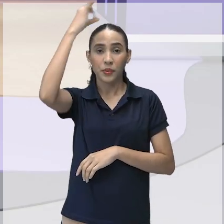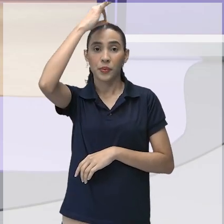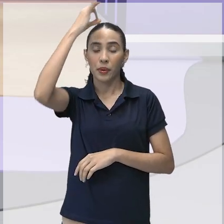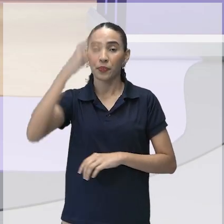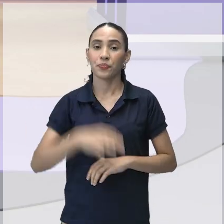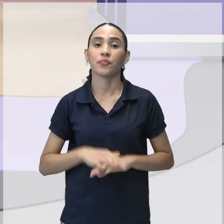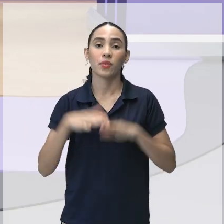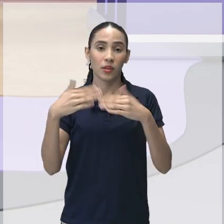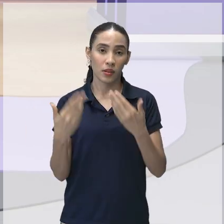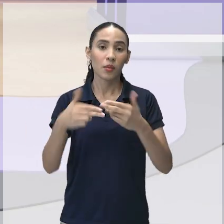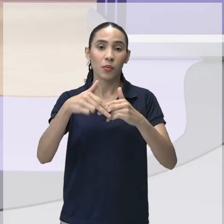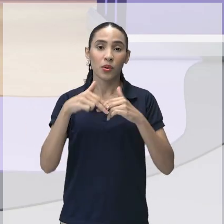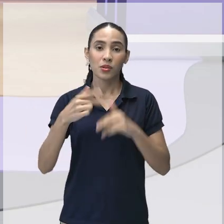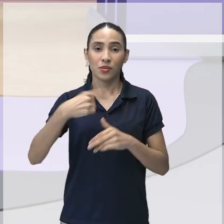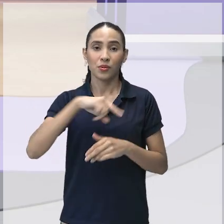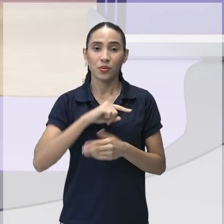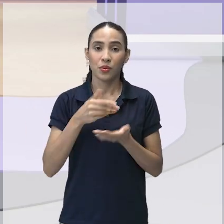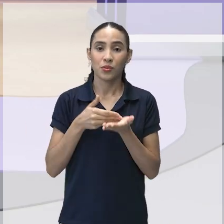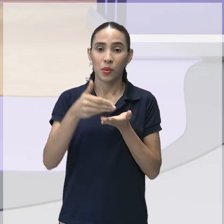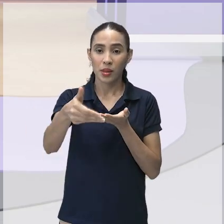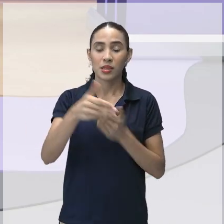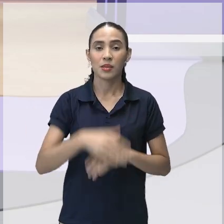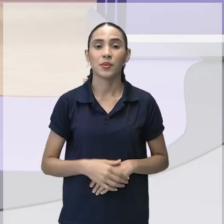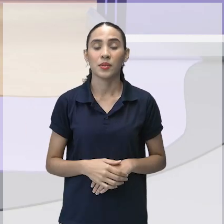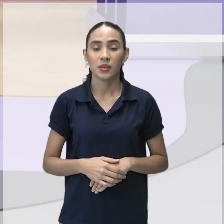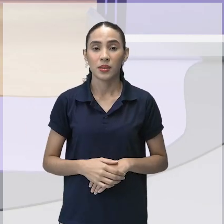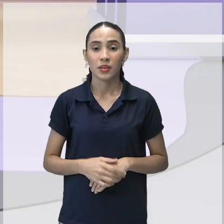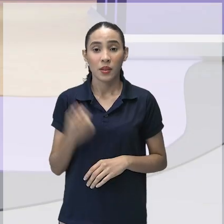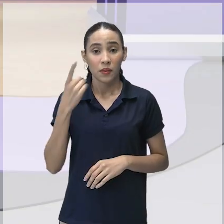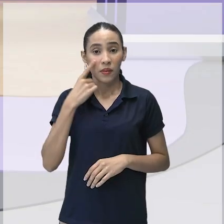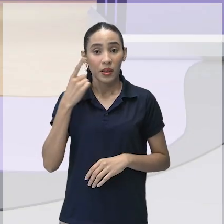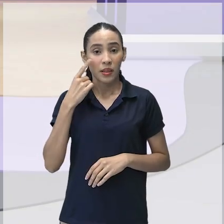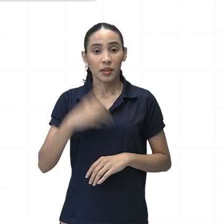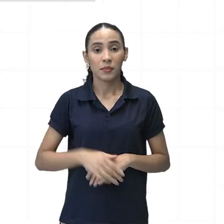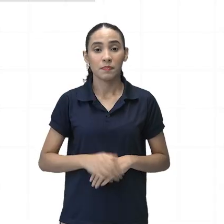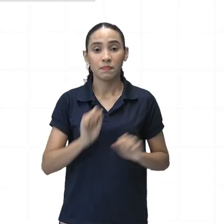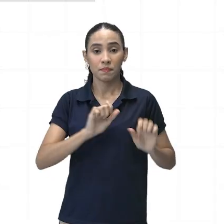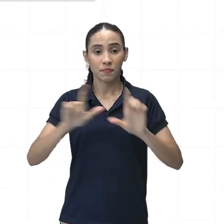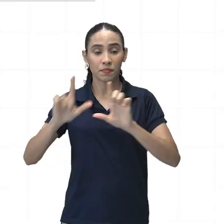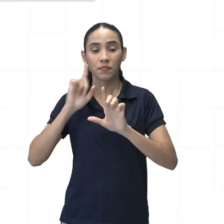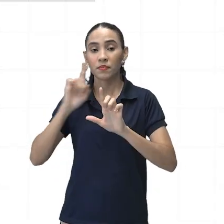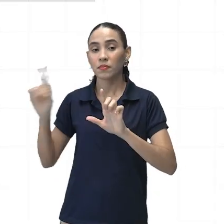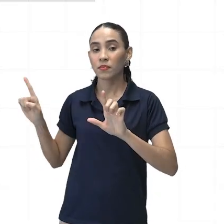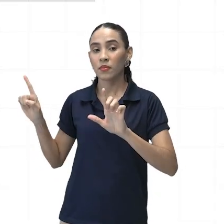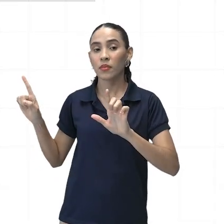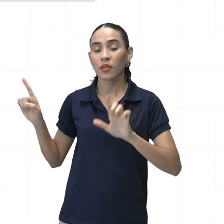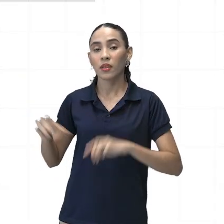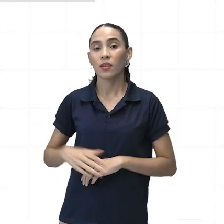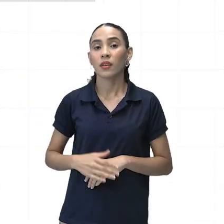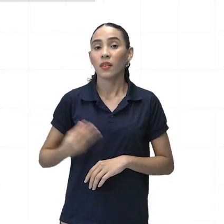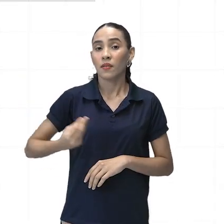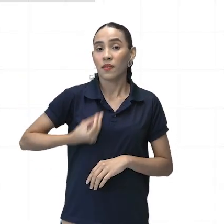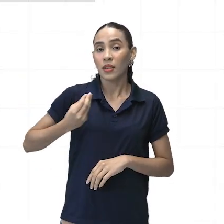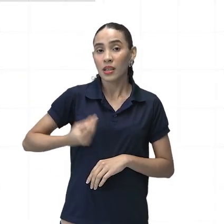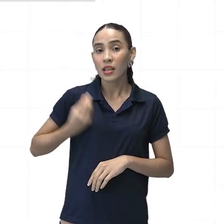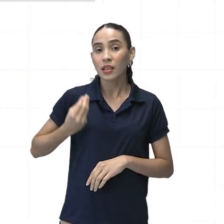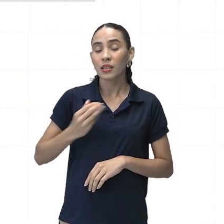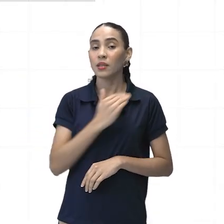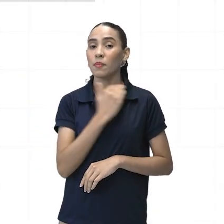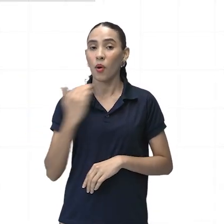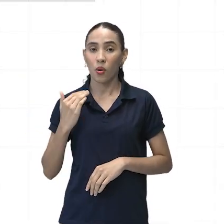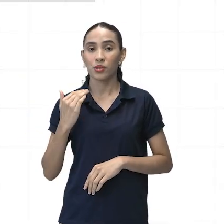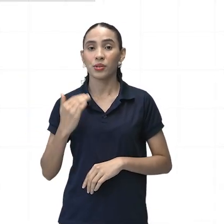espiritual. Por isso que nós começamos, vamos ver aí a nossa primeira cartela, com esse tópico, vida